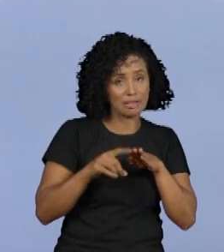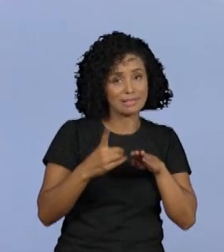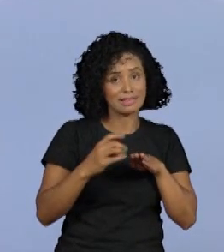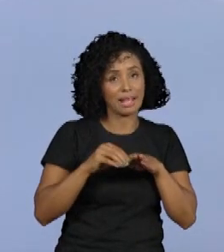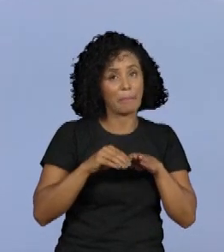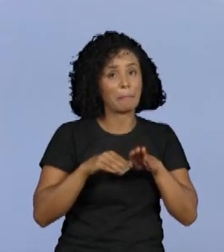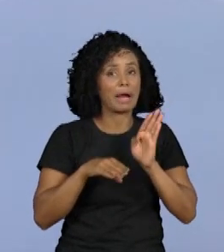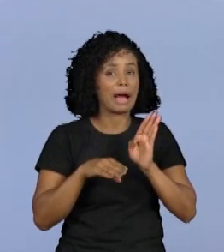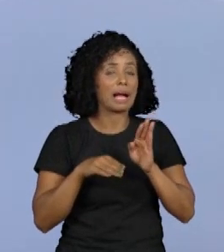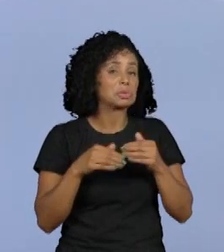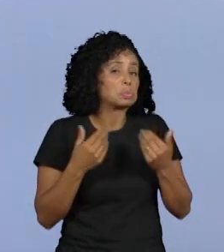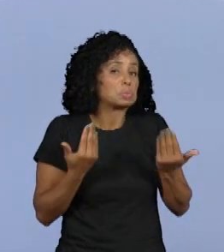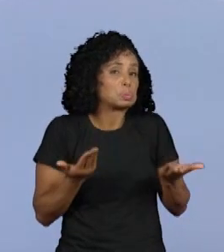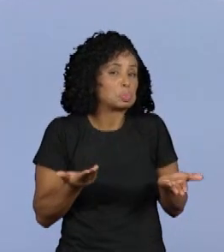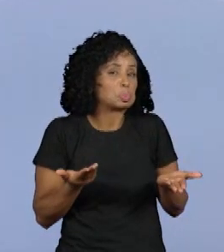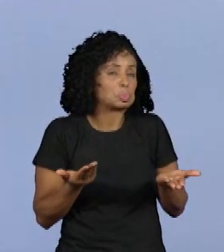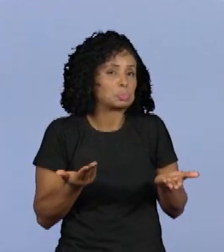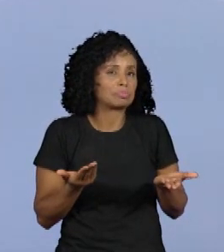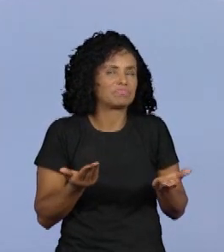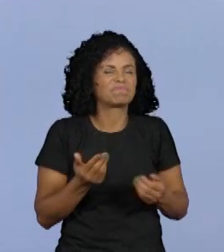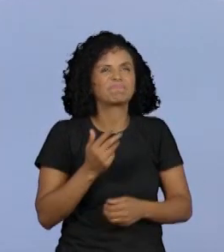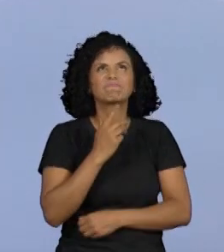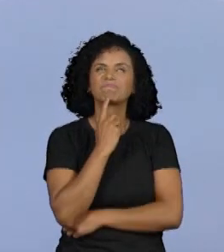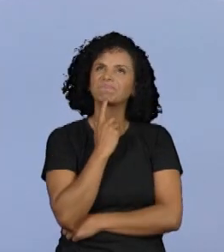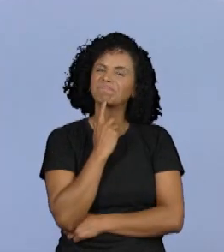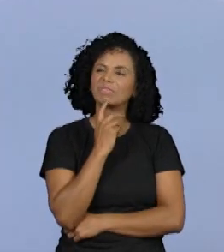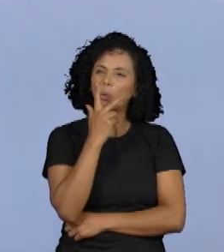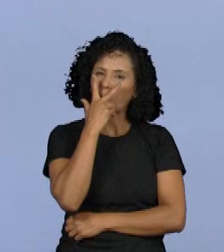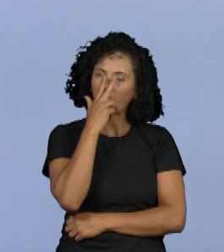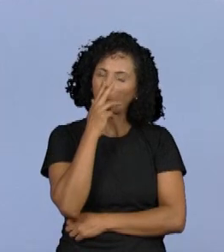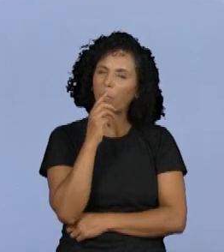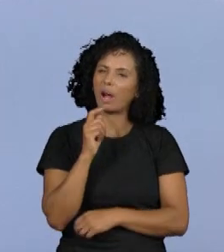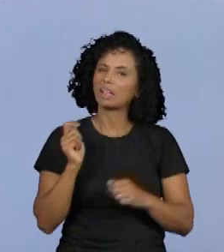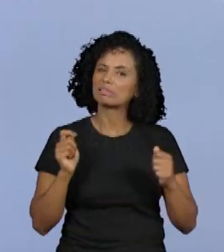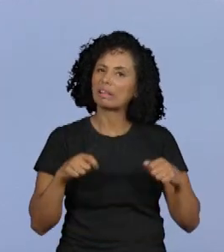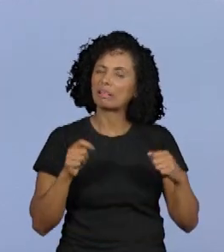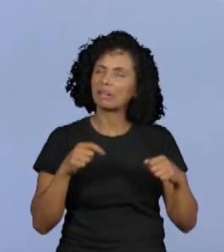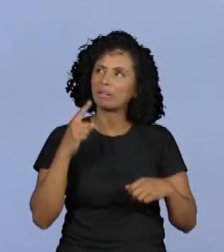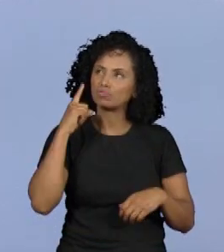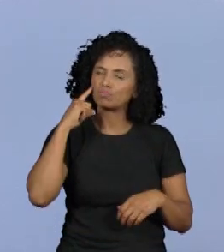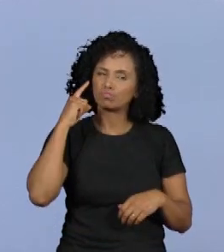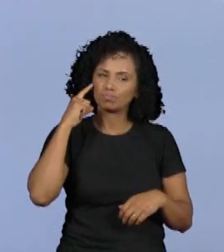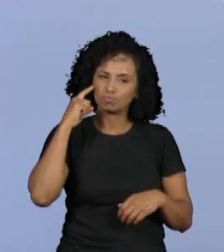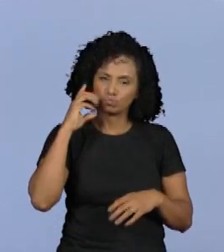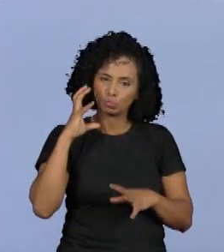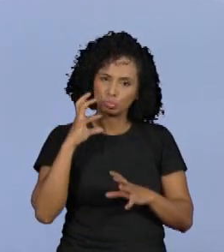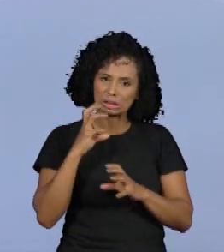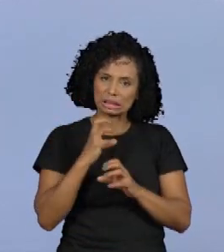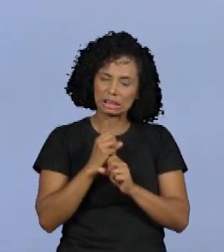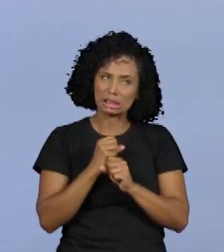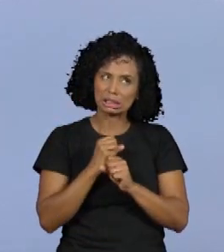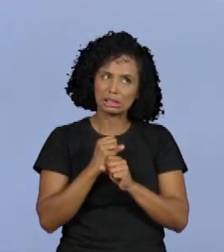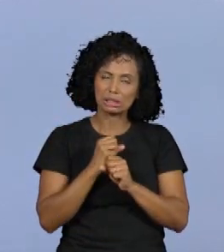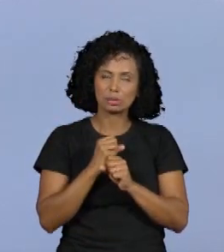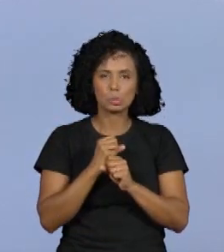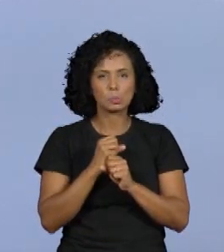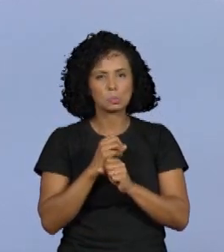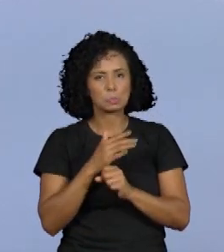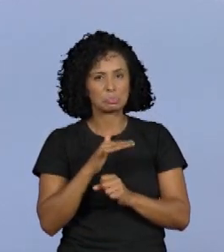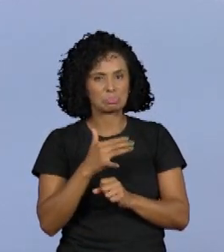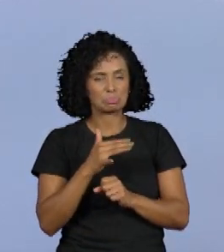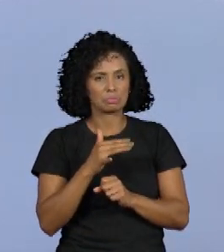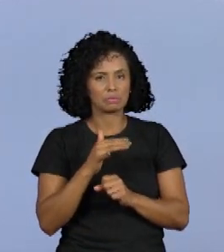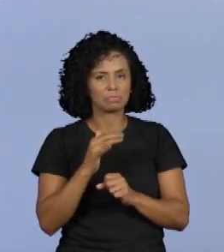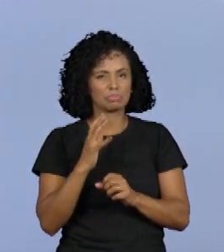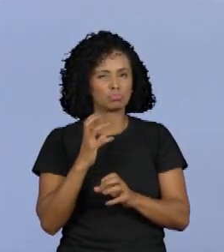um valor estimado, um valor que eu acho que tenha. Eu acho que tem aproximadamente umas